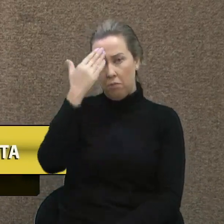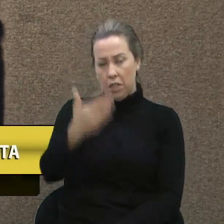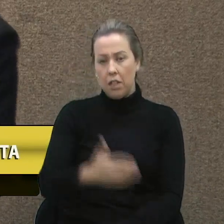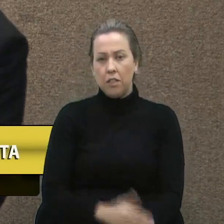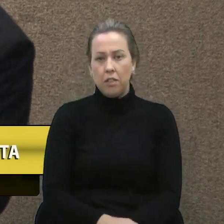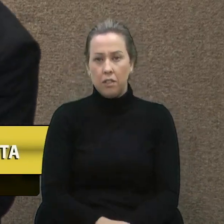Obrigado.